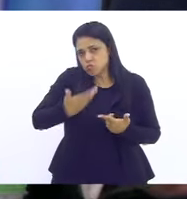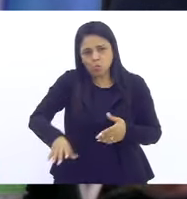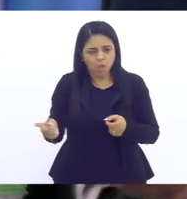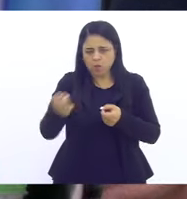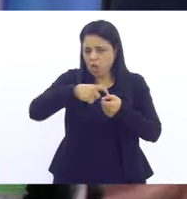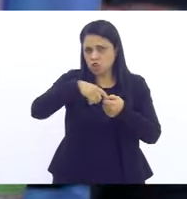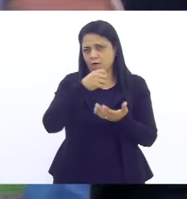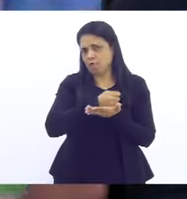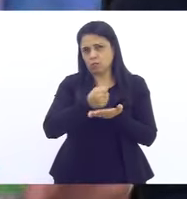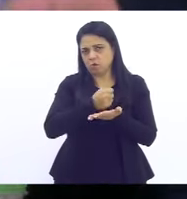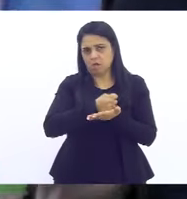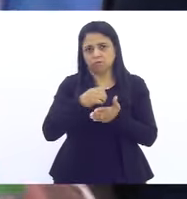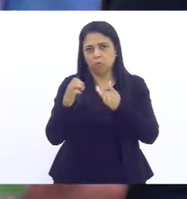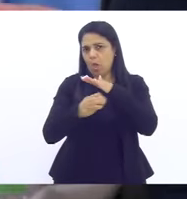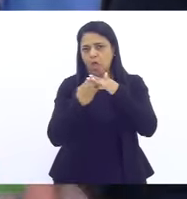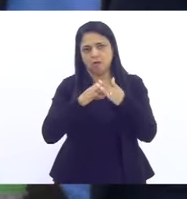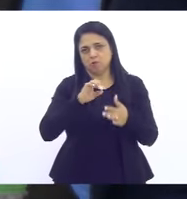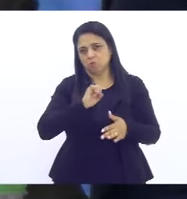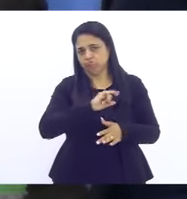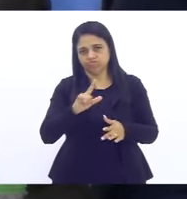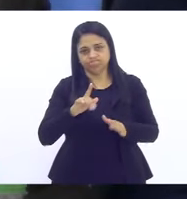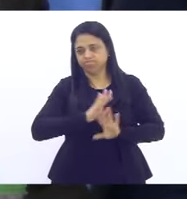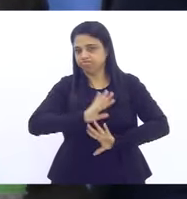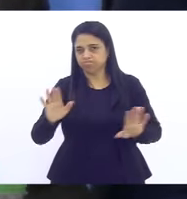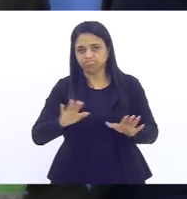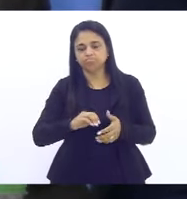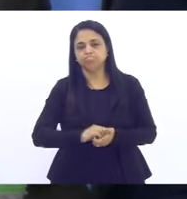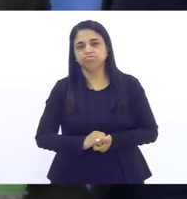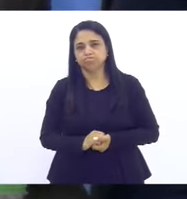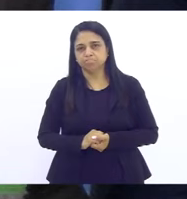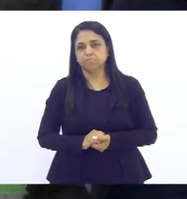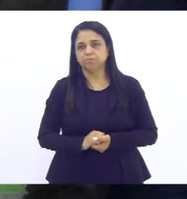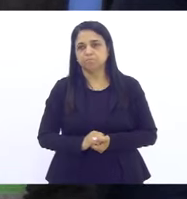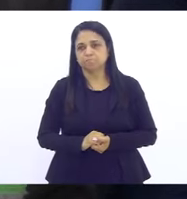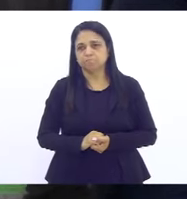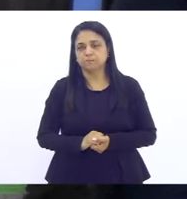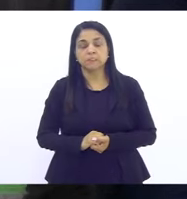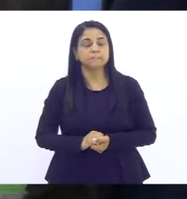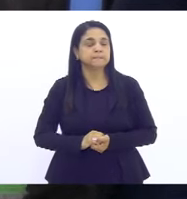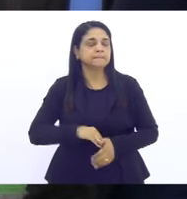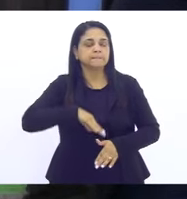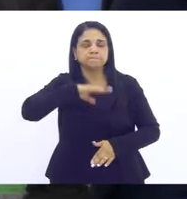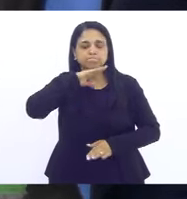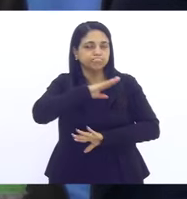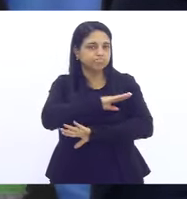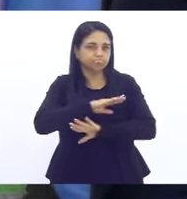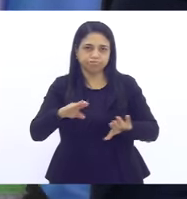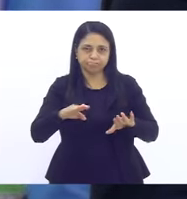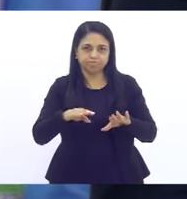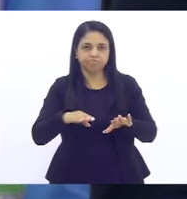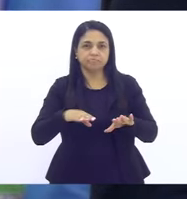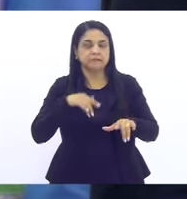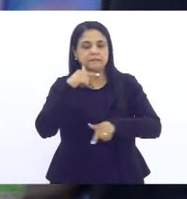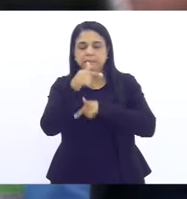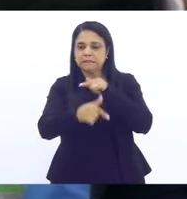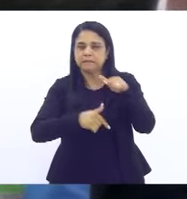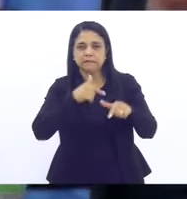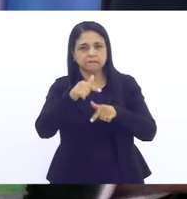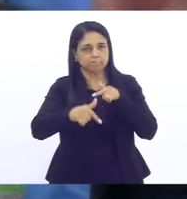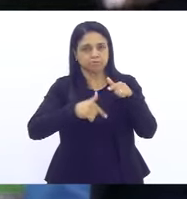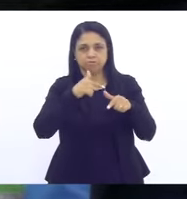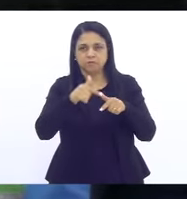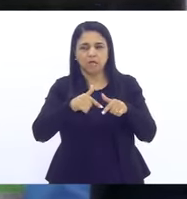parte para que não haja a renovação dessa concessão. Não dá para aturar mais, né, esse serviço